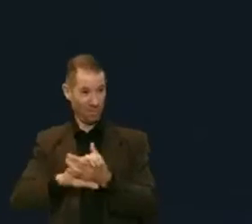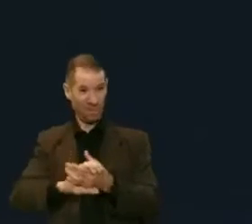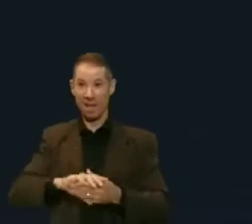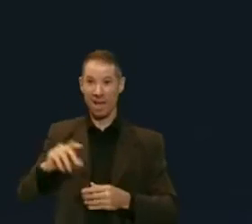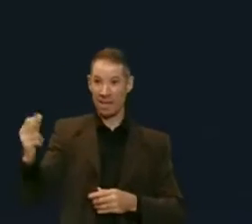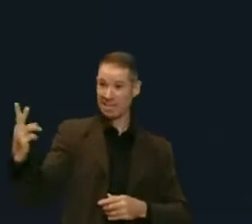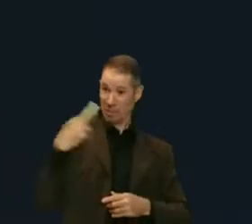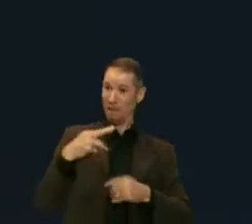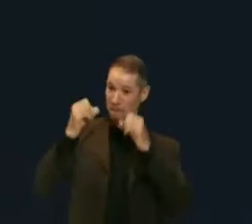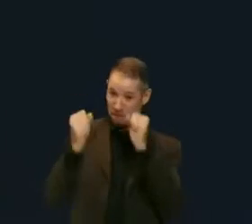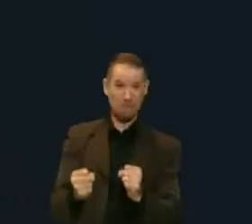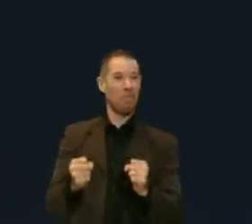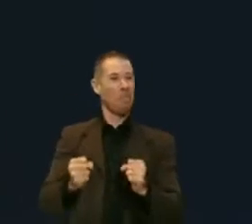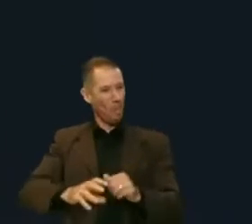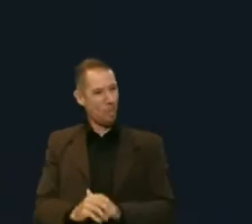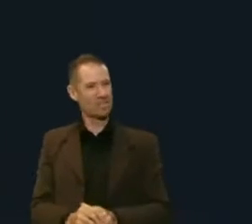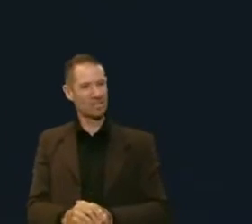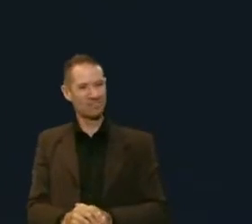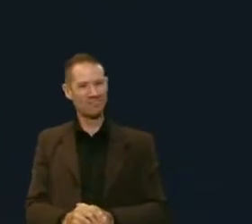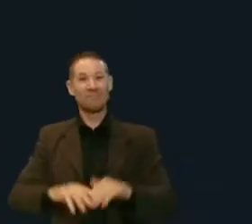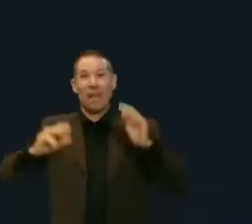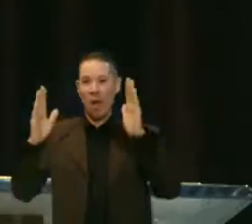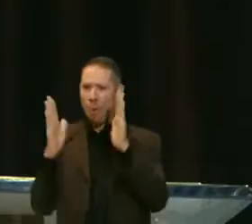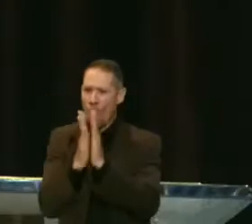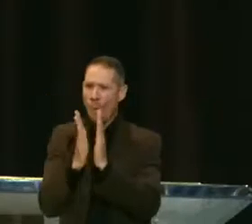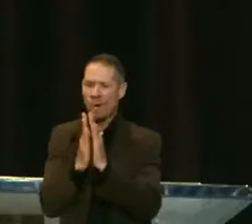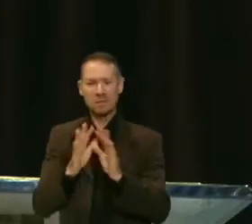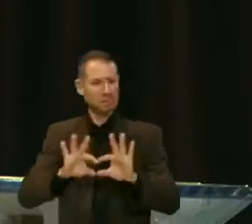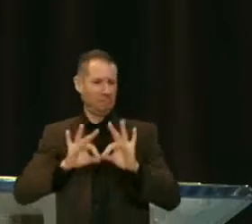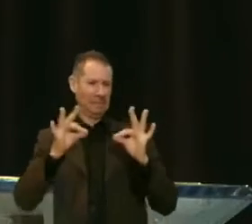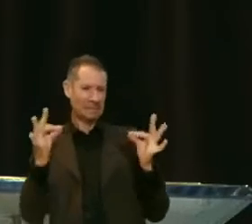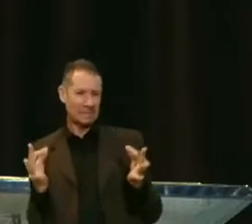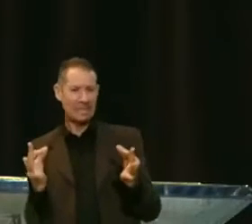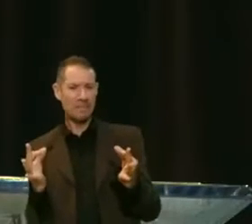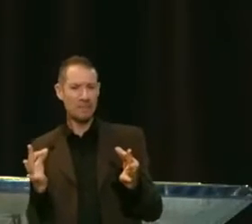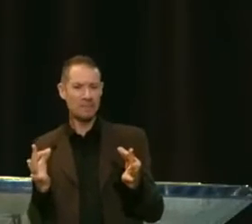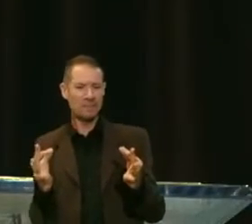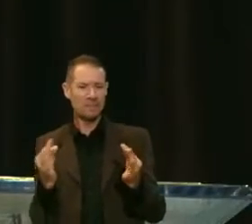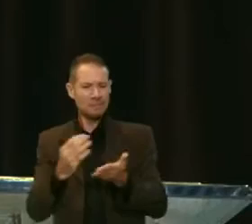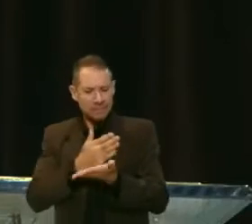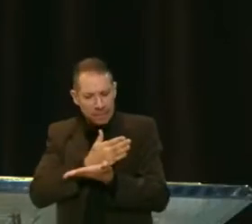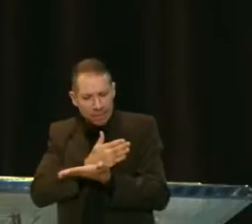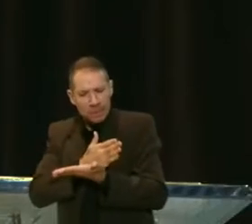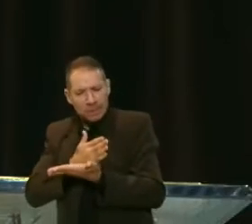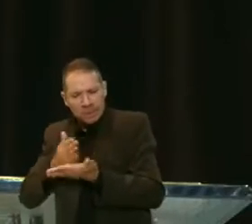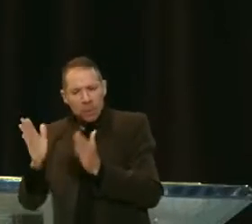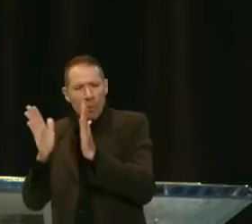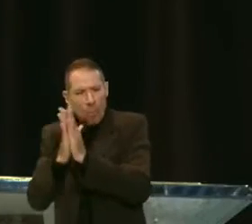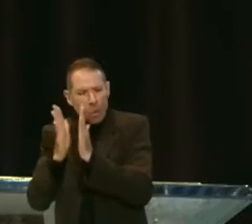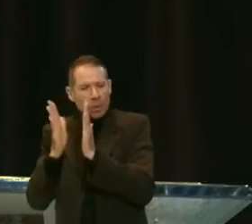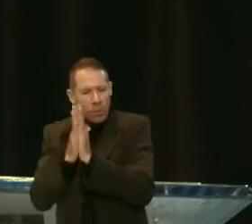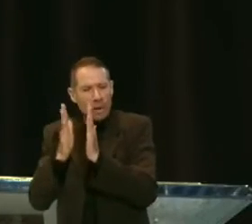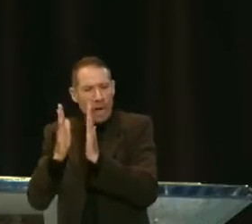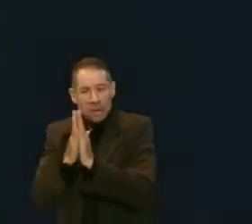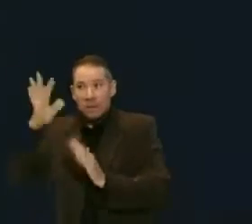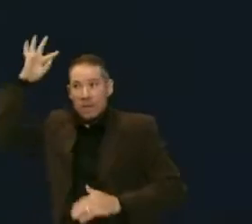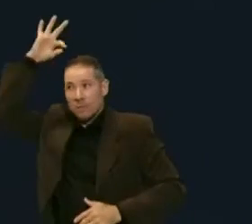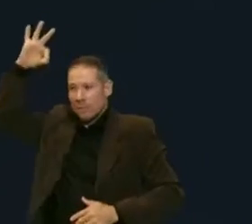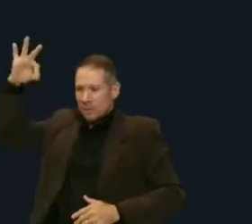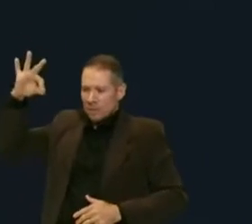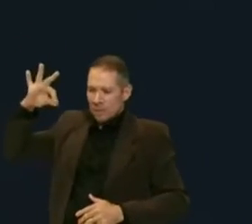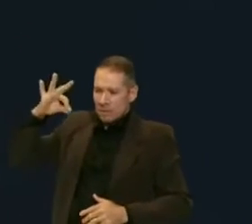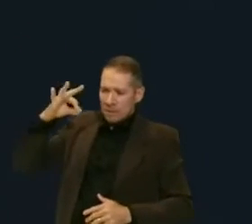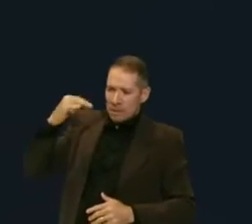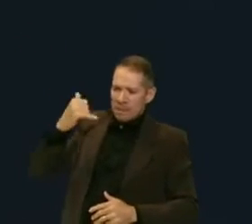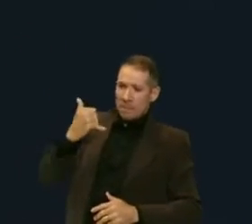pode. E eu fiz uma oração simples, e no meio da oração, o Espírito Santo me incomodou para que